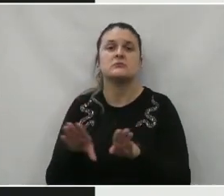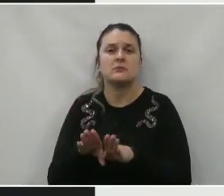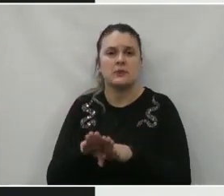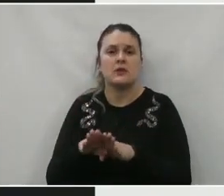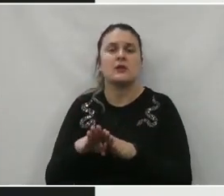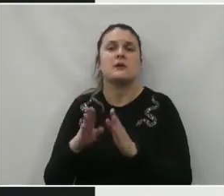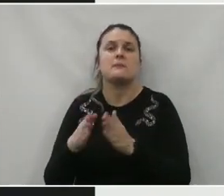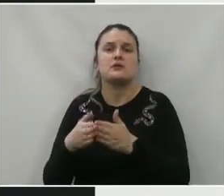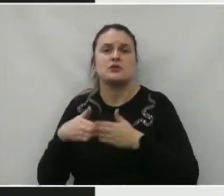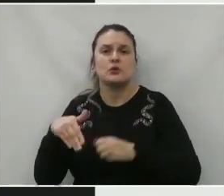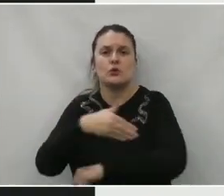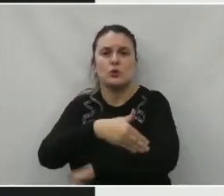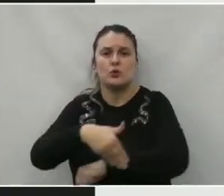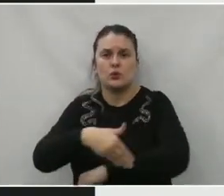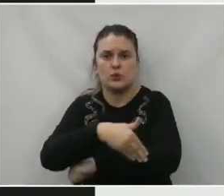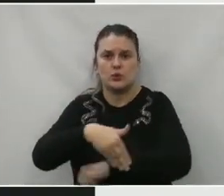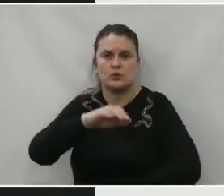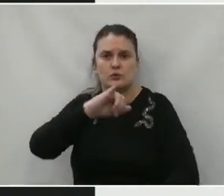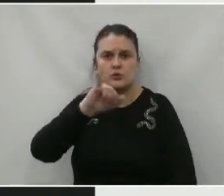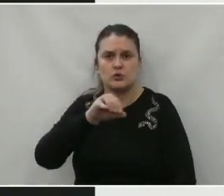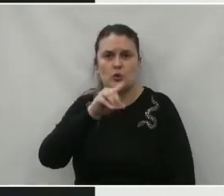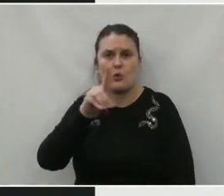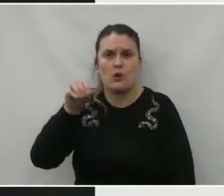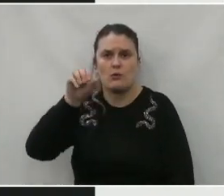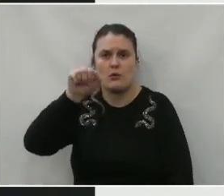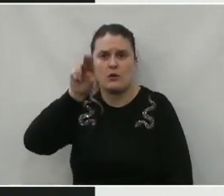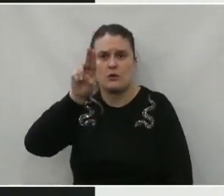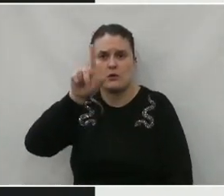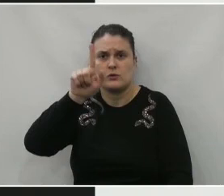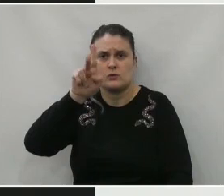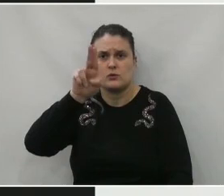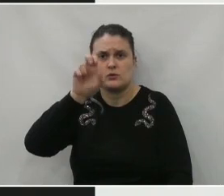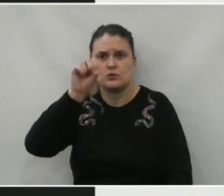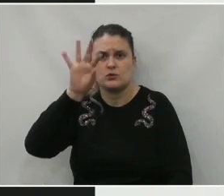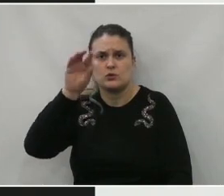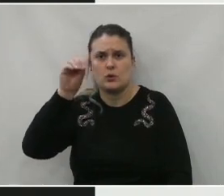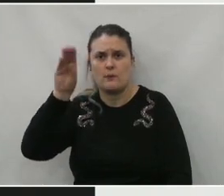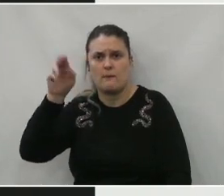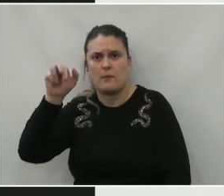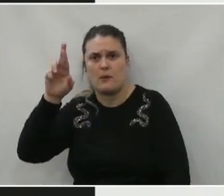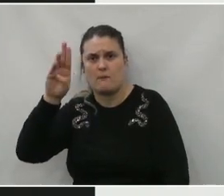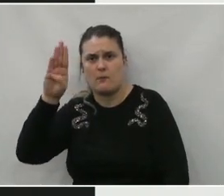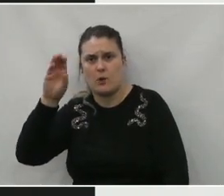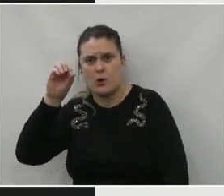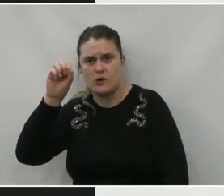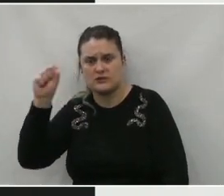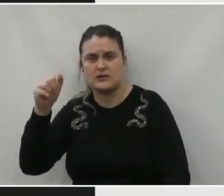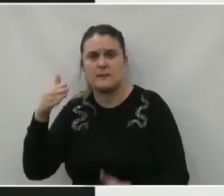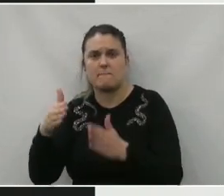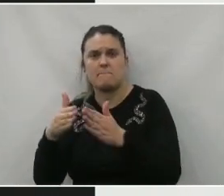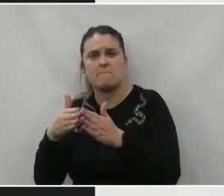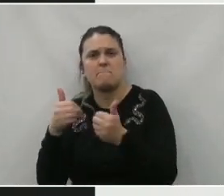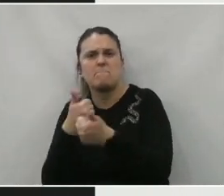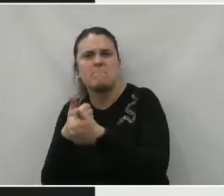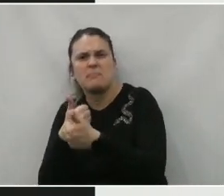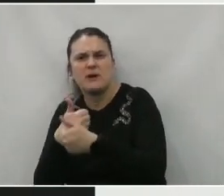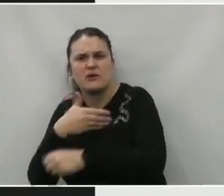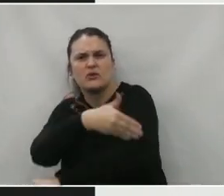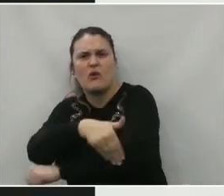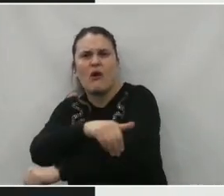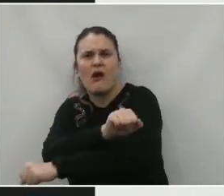um pedido na rua João Augusto Barbosa, aqui perto da Avenida Paula